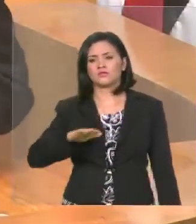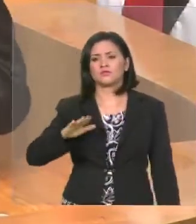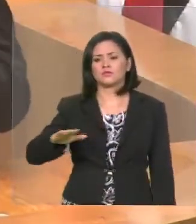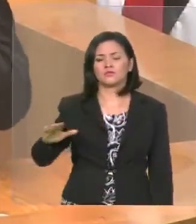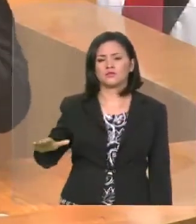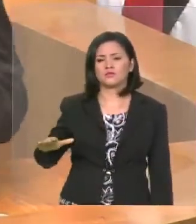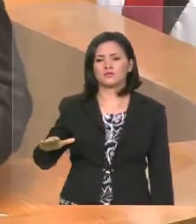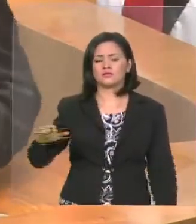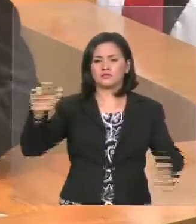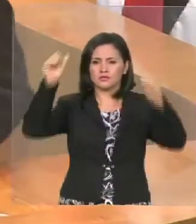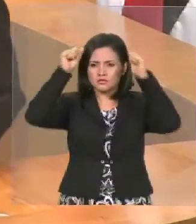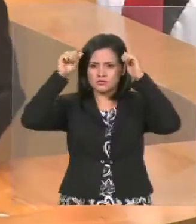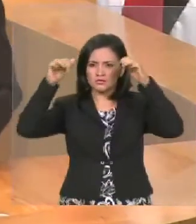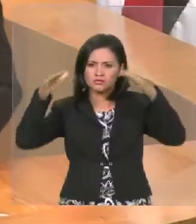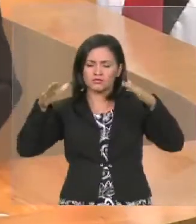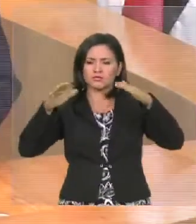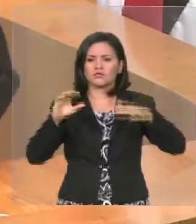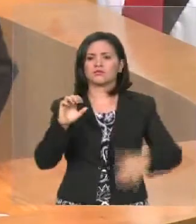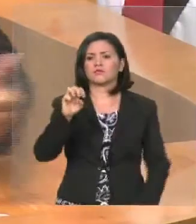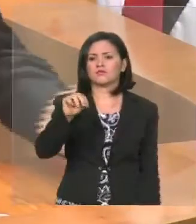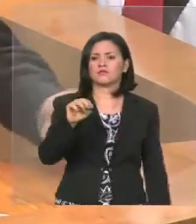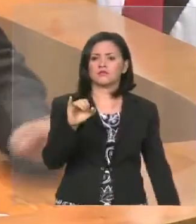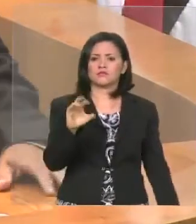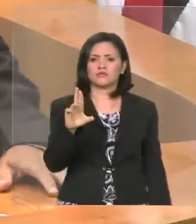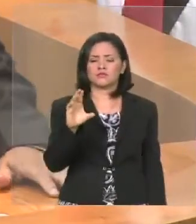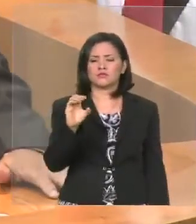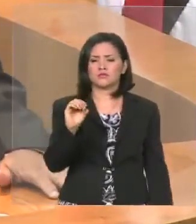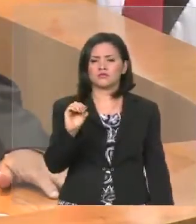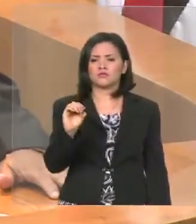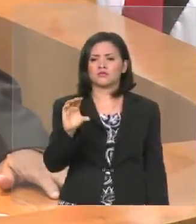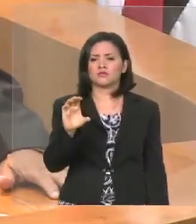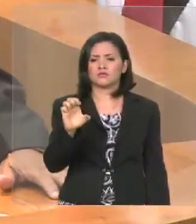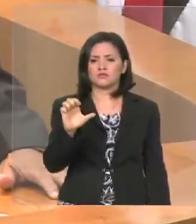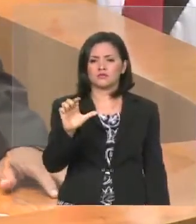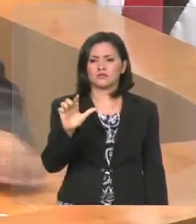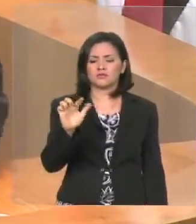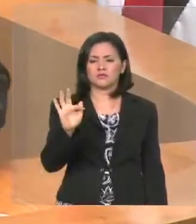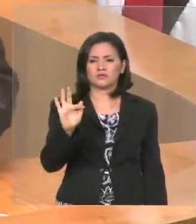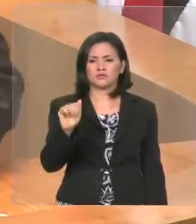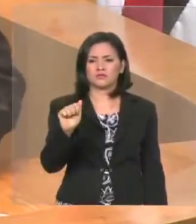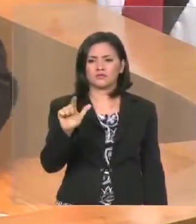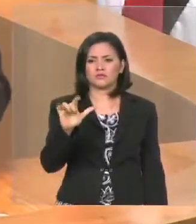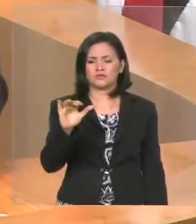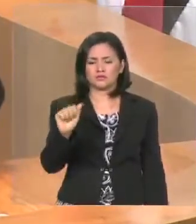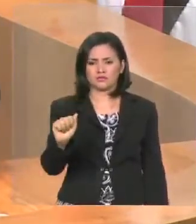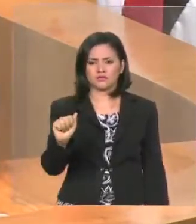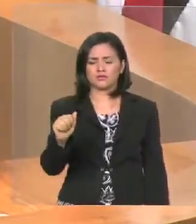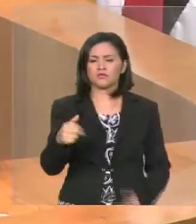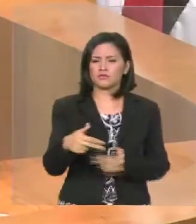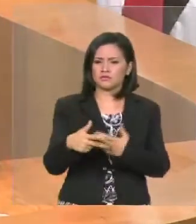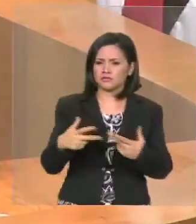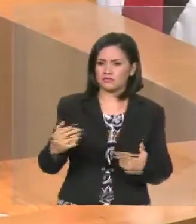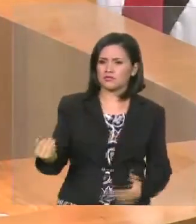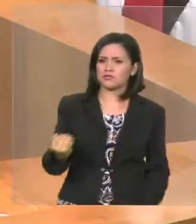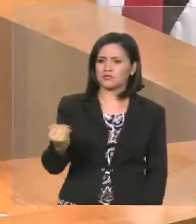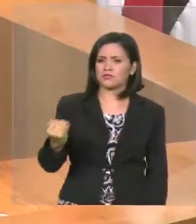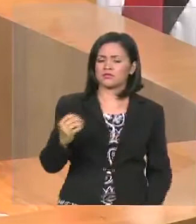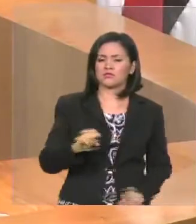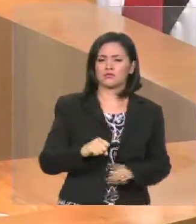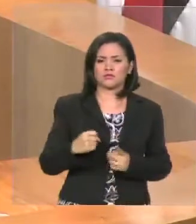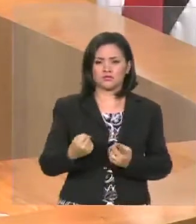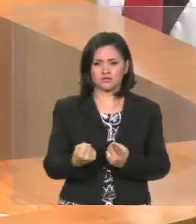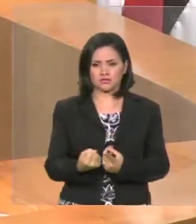autismo, microcefalia, questões importantes para a sociedade. Decidi entrar em disputa para prefeito de São